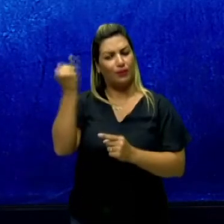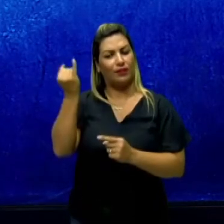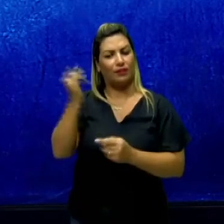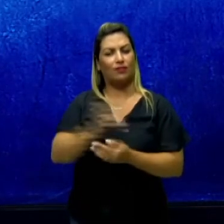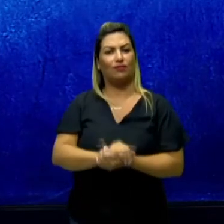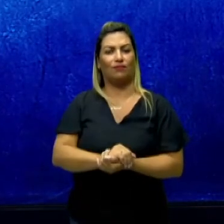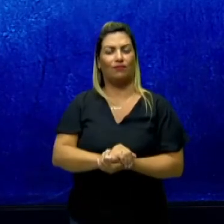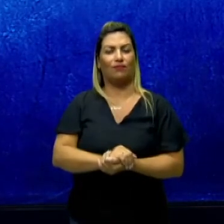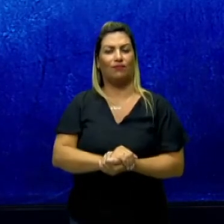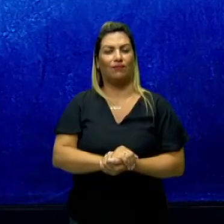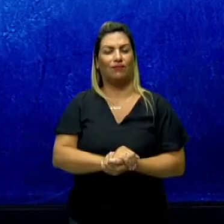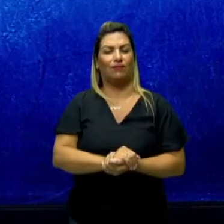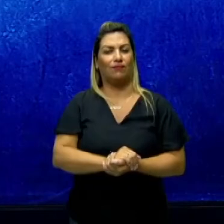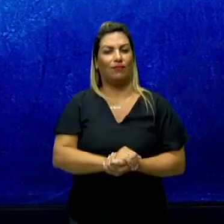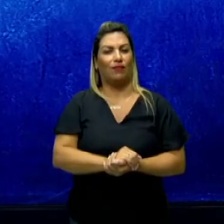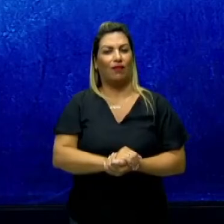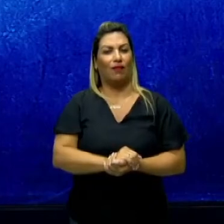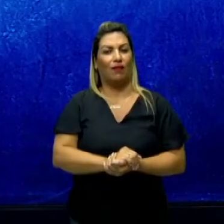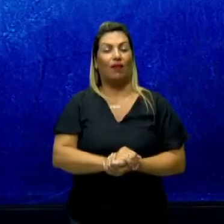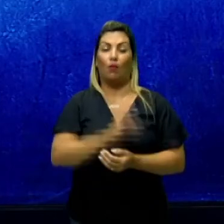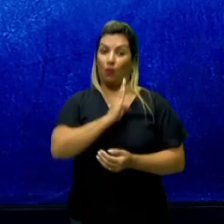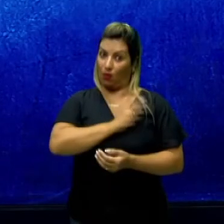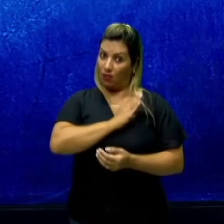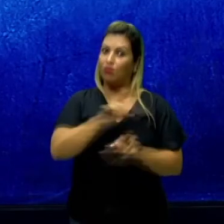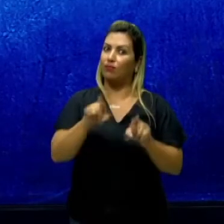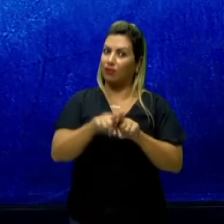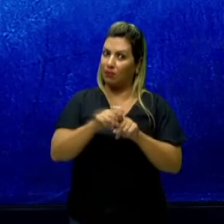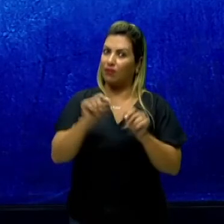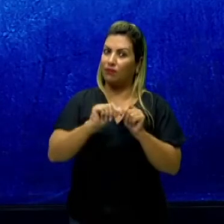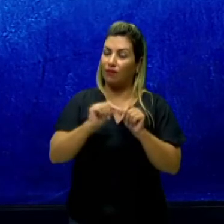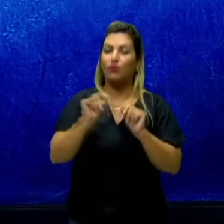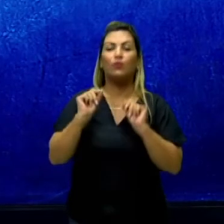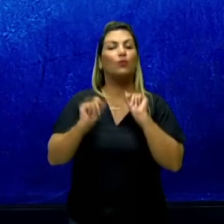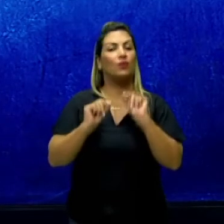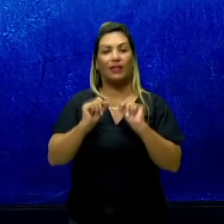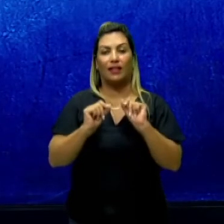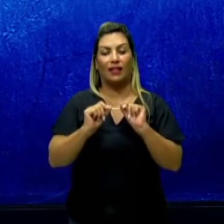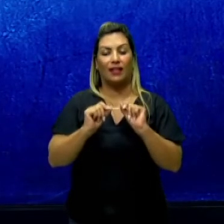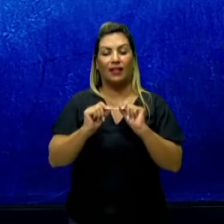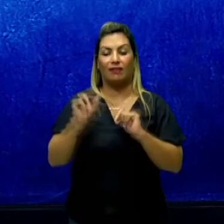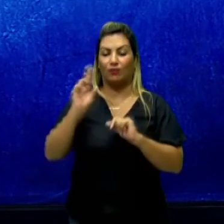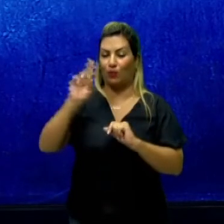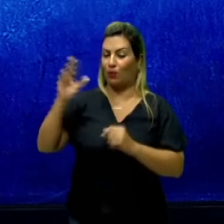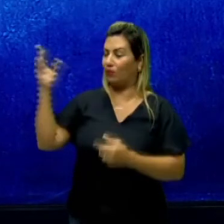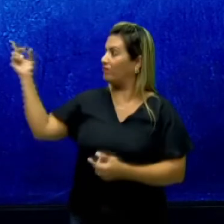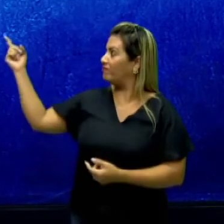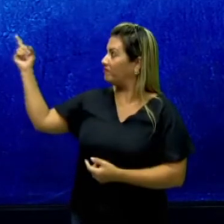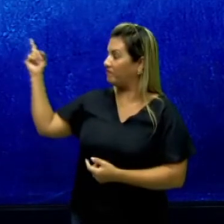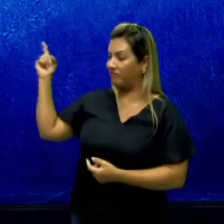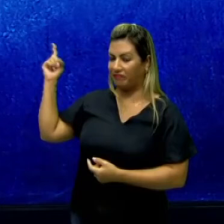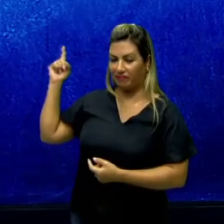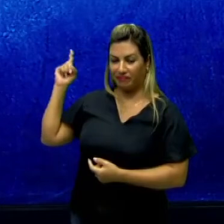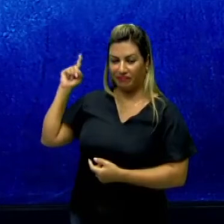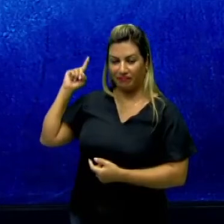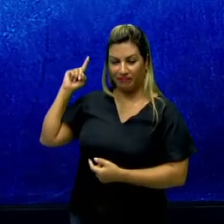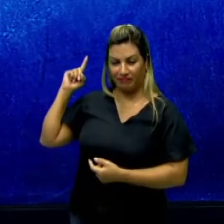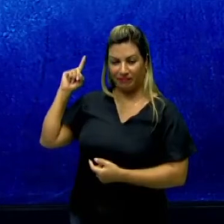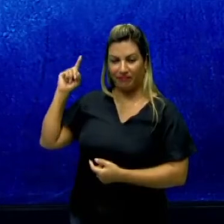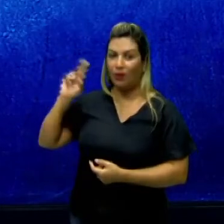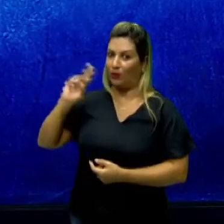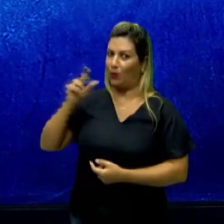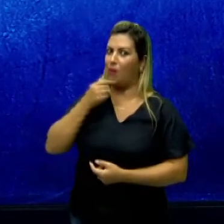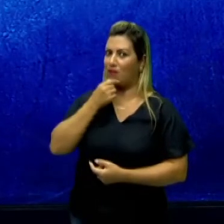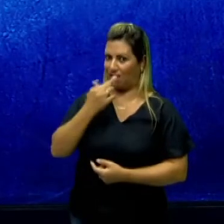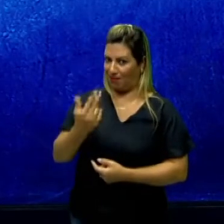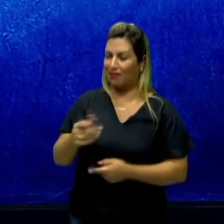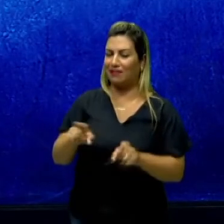tem também. E o coração produz o fator natriurético, ANF, está aí o nome em